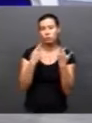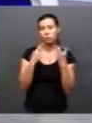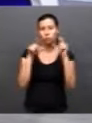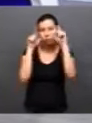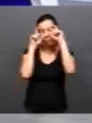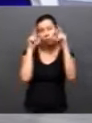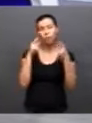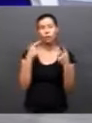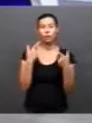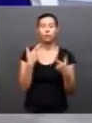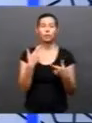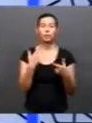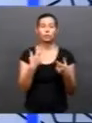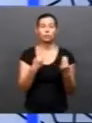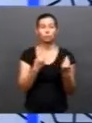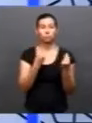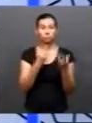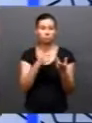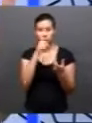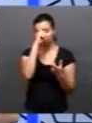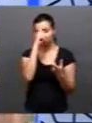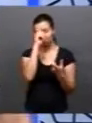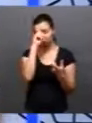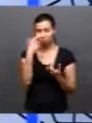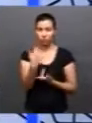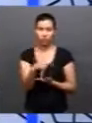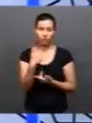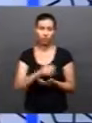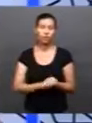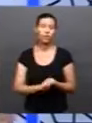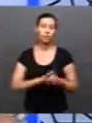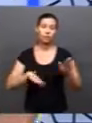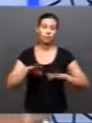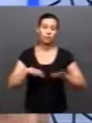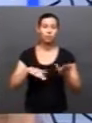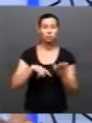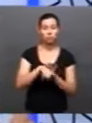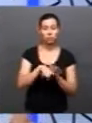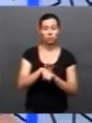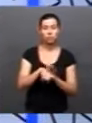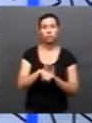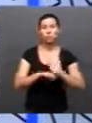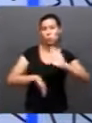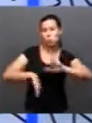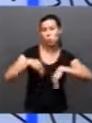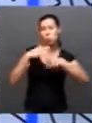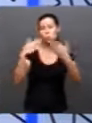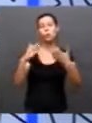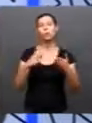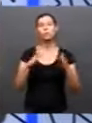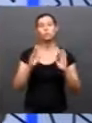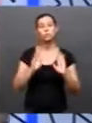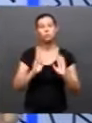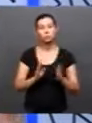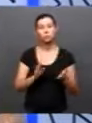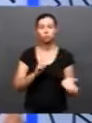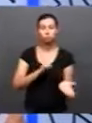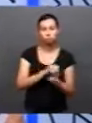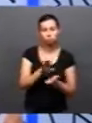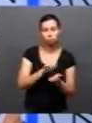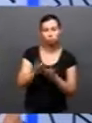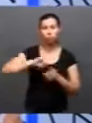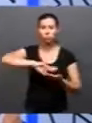uma grande dificuldade entre aquilo que o Brasil avança, a comunidade científica consegue produzir, de artigos, de